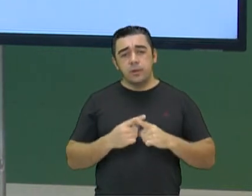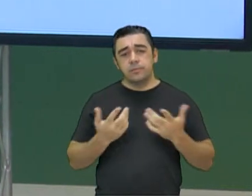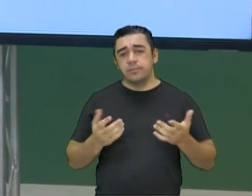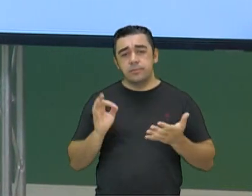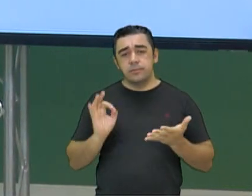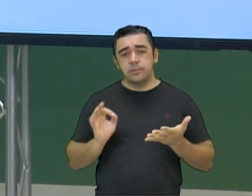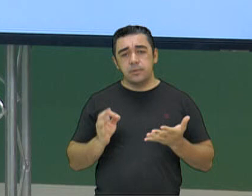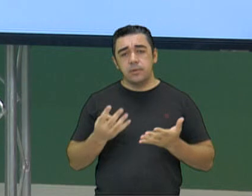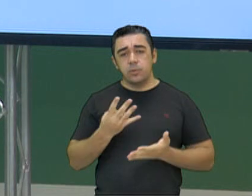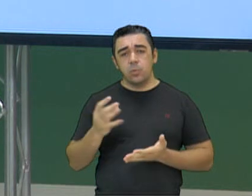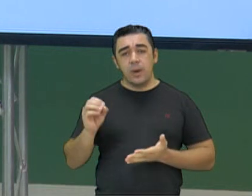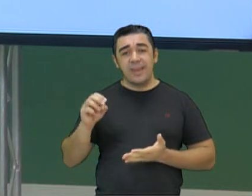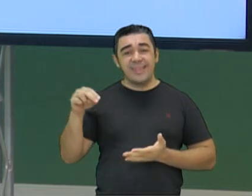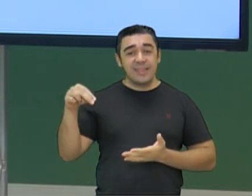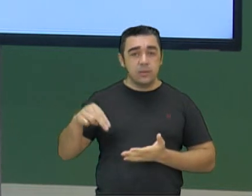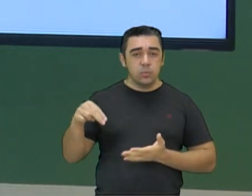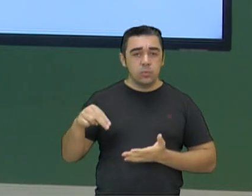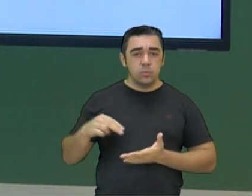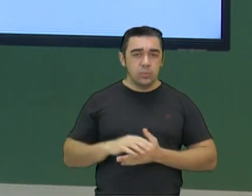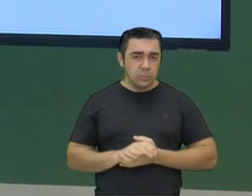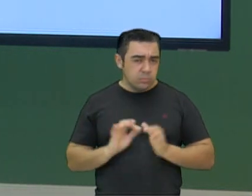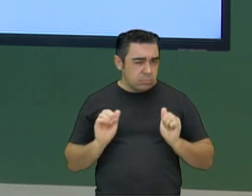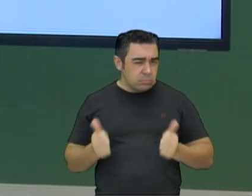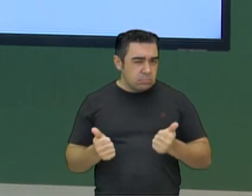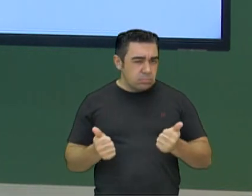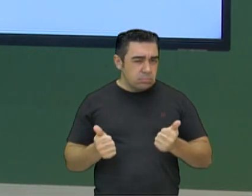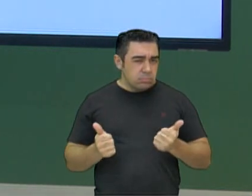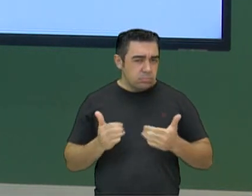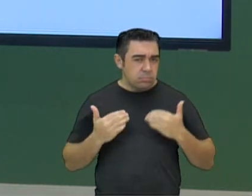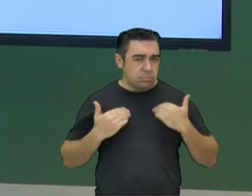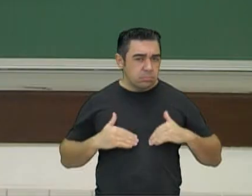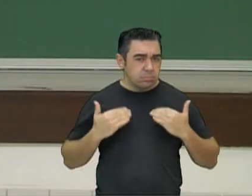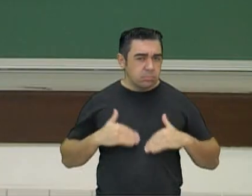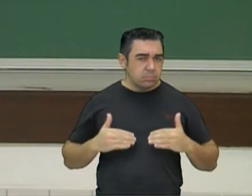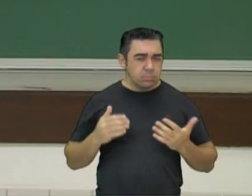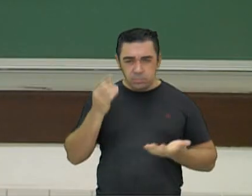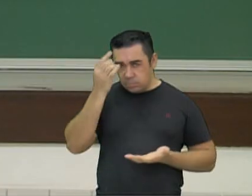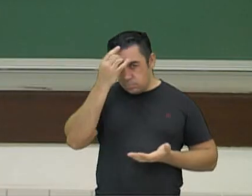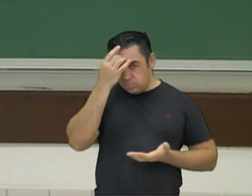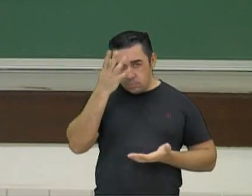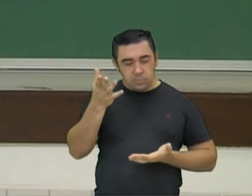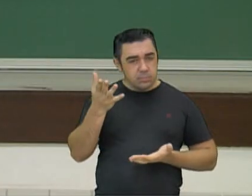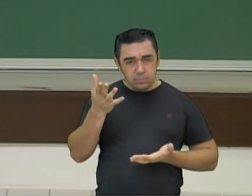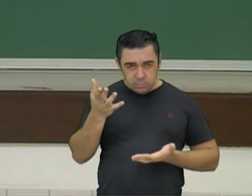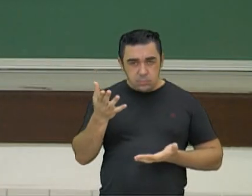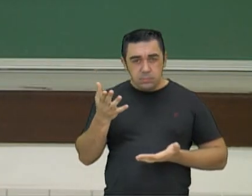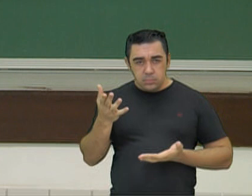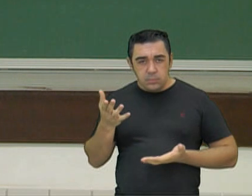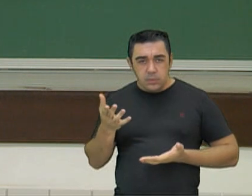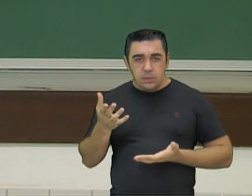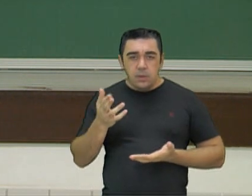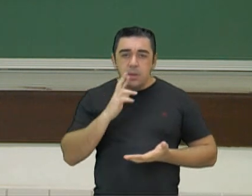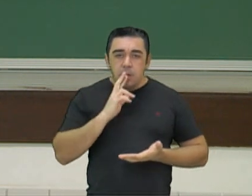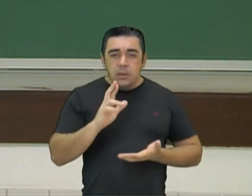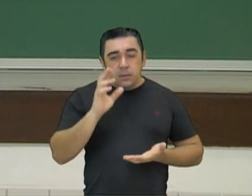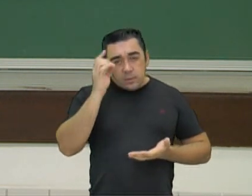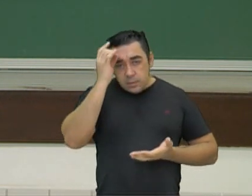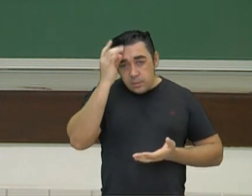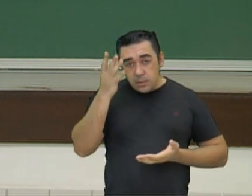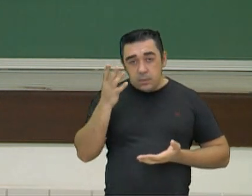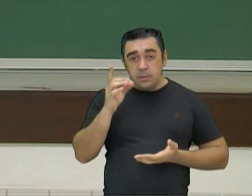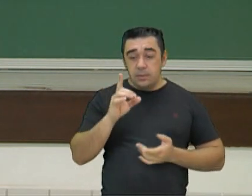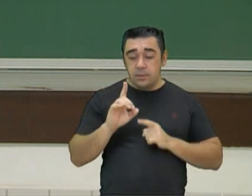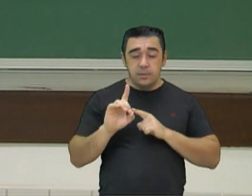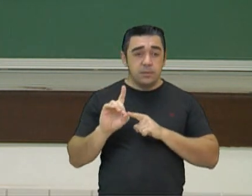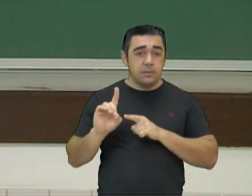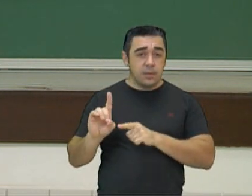resposta, 40 newtons. Tranquilinho? Gente, bem facinho, né? Fala a verdade. Alternativa